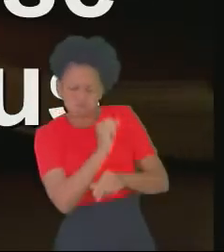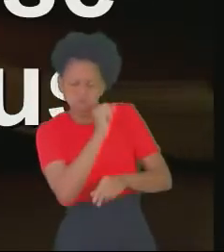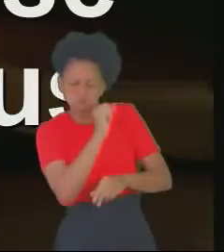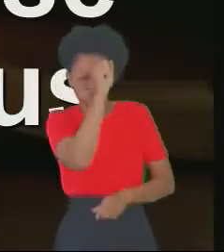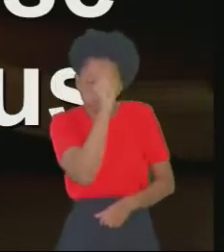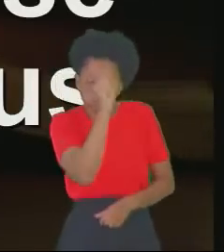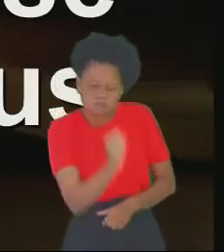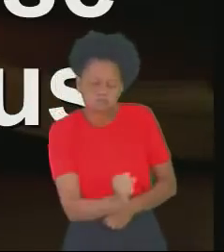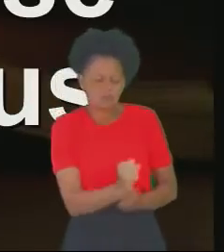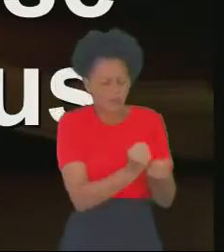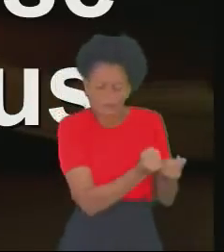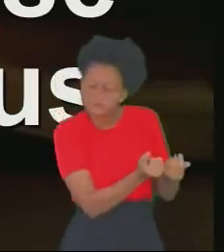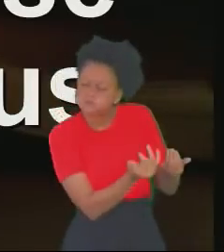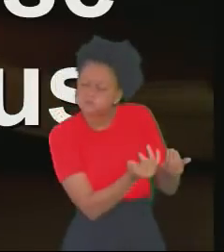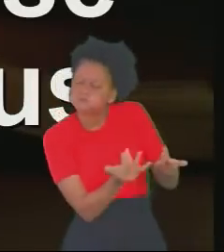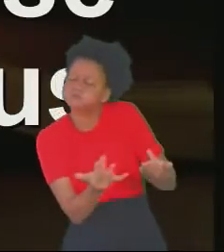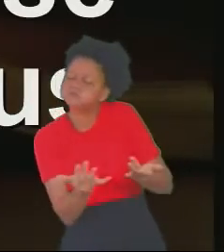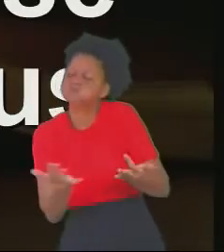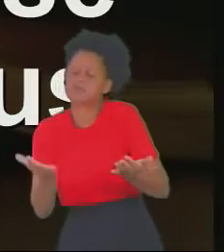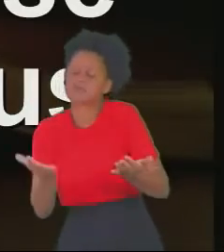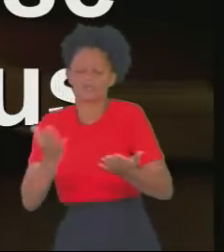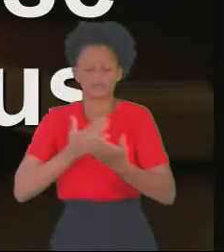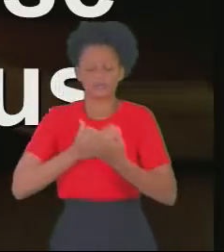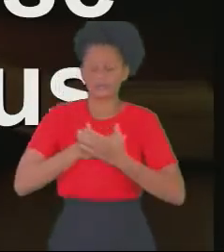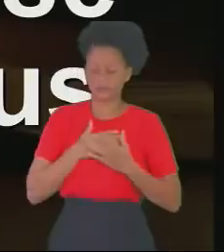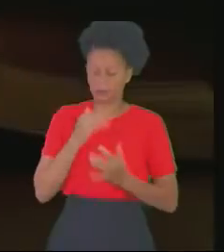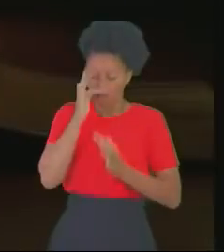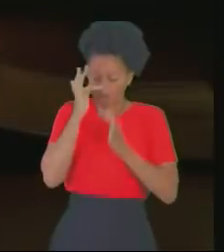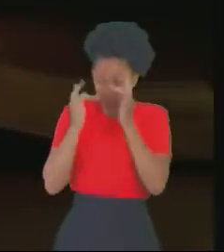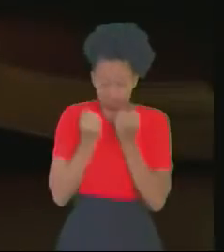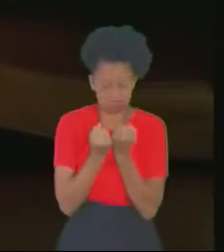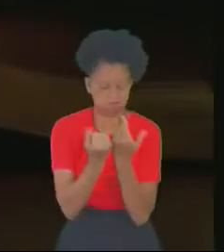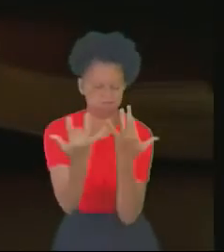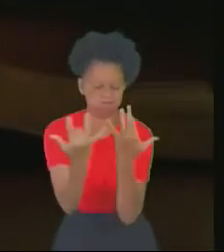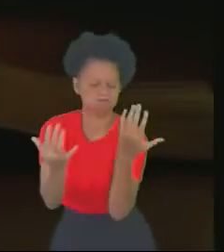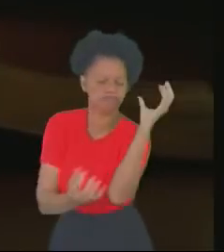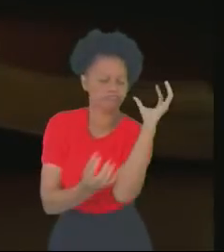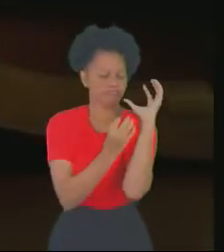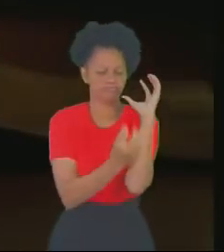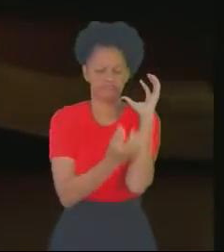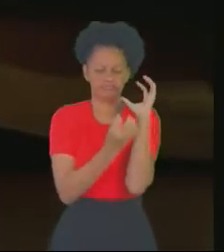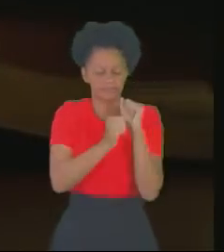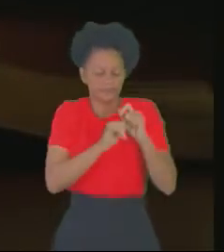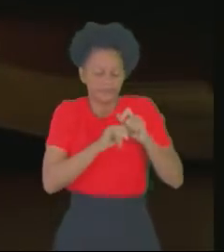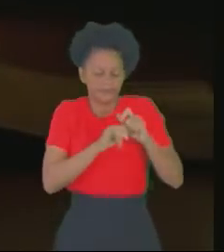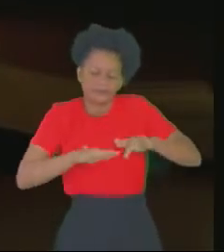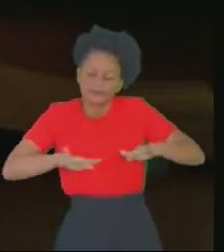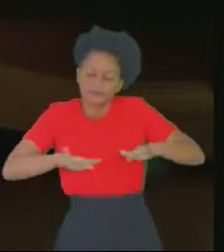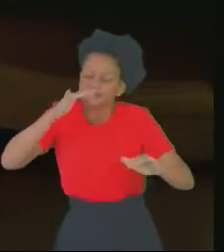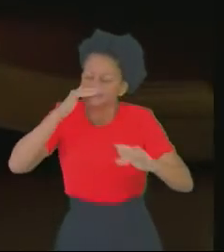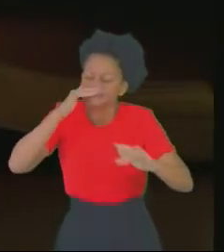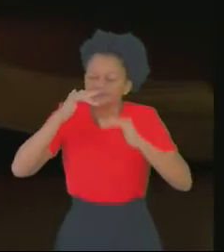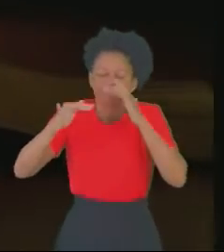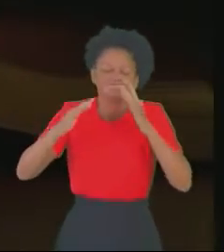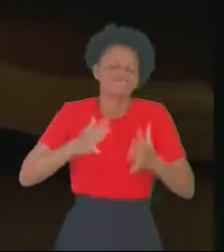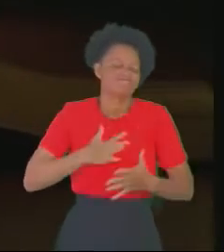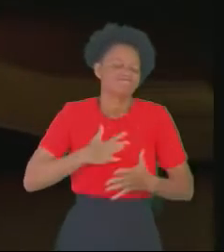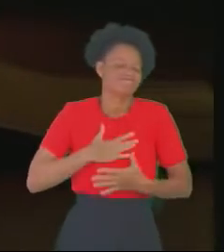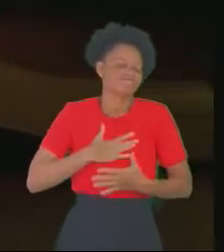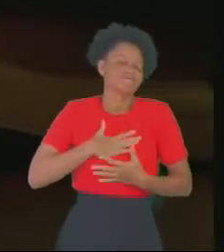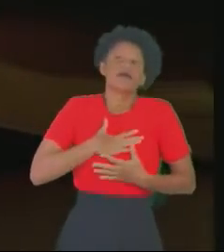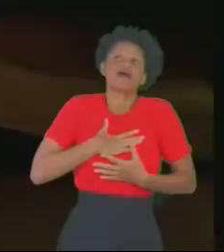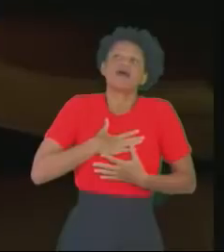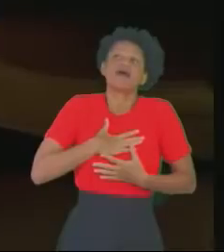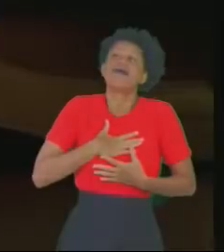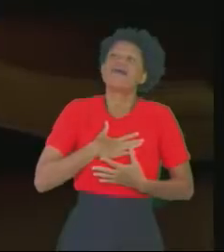assopra no meu jardim, para que se derramem os seus aromas. Ah, se viesse